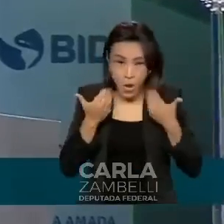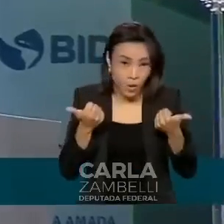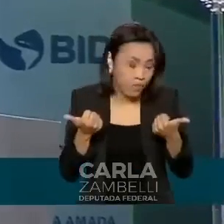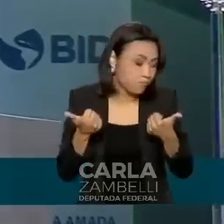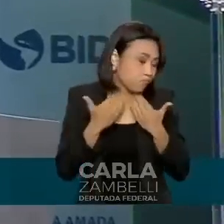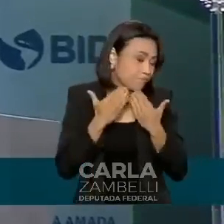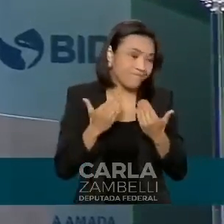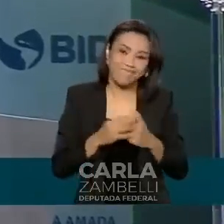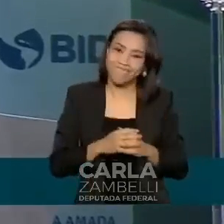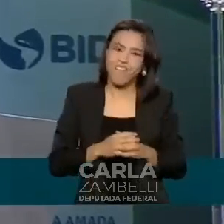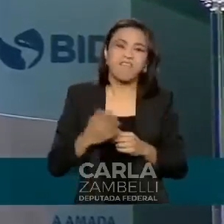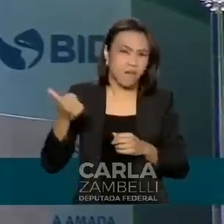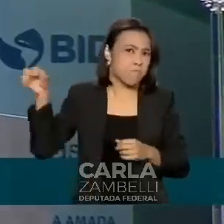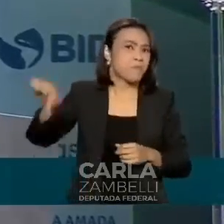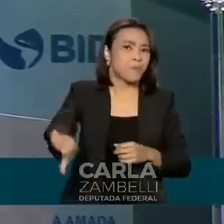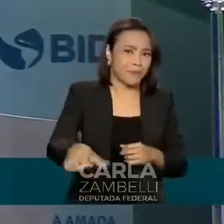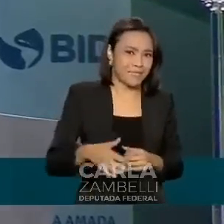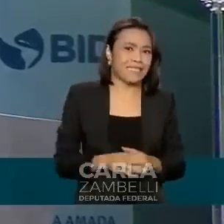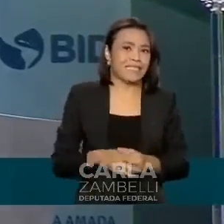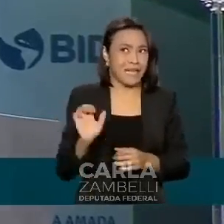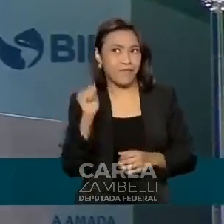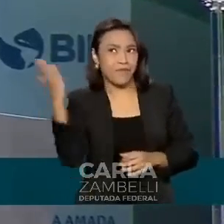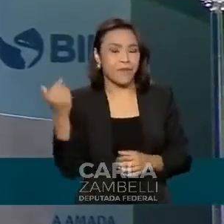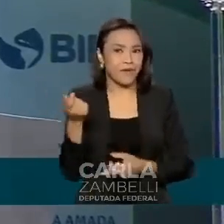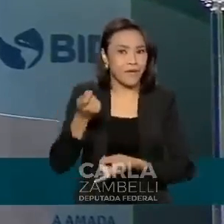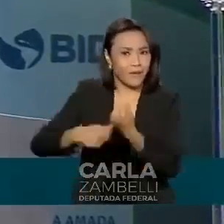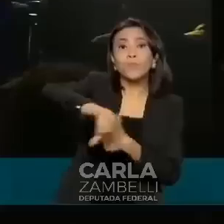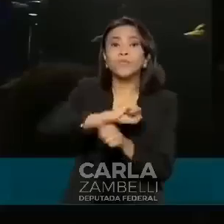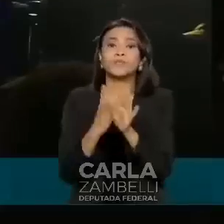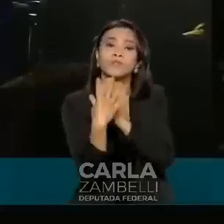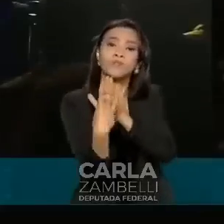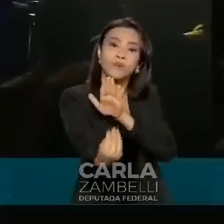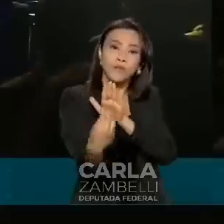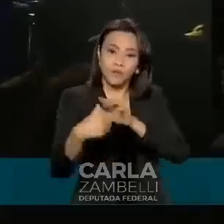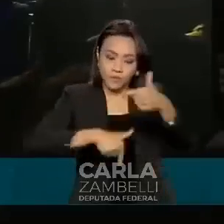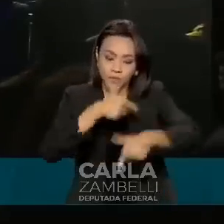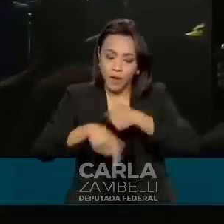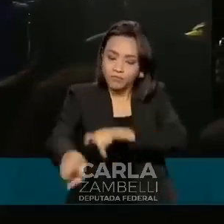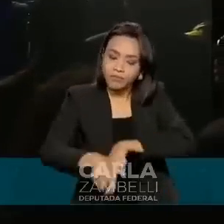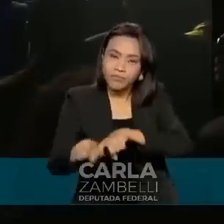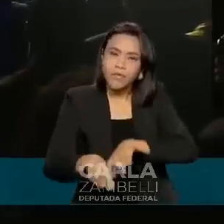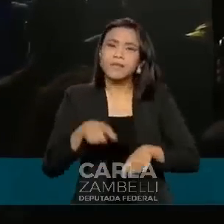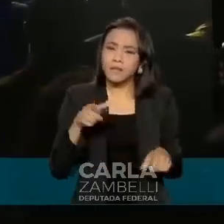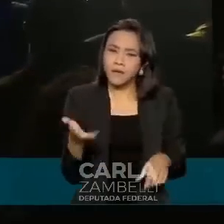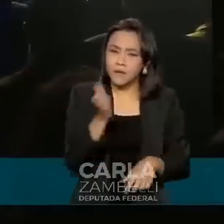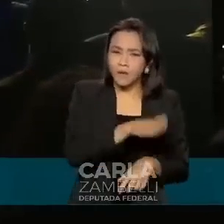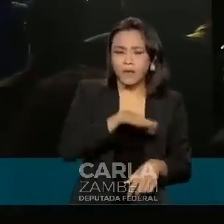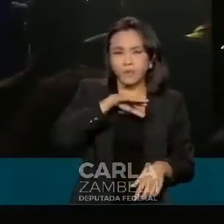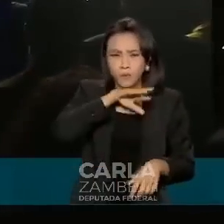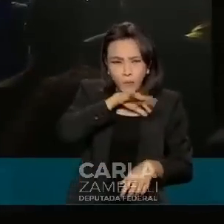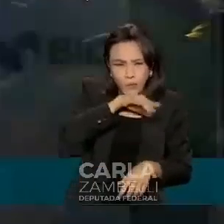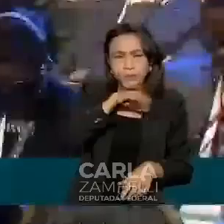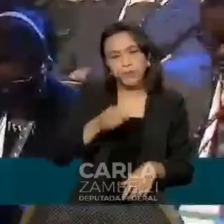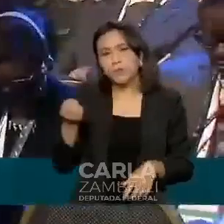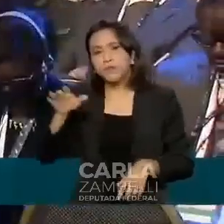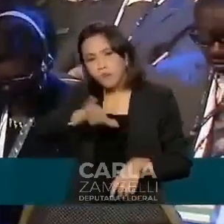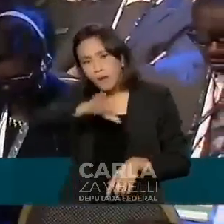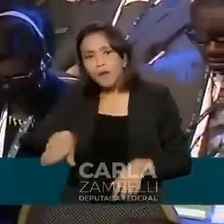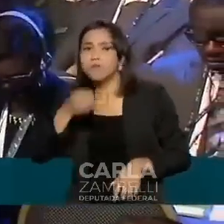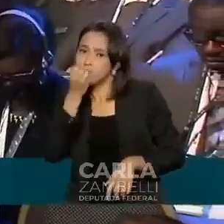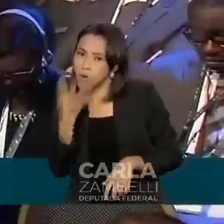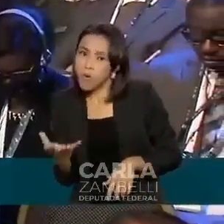vai melhorar tão cedo eu acho que vai se agravar bastante a situação da economia mundial até a parte ruim da crise Tem a parte boa parte ruim da